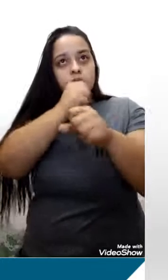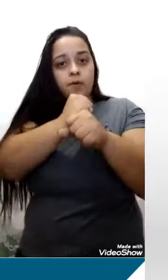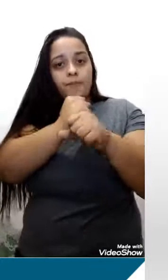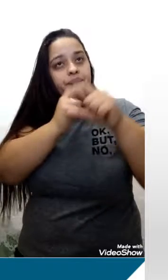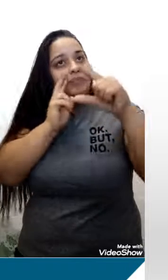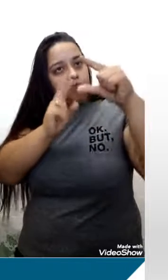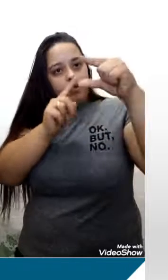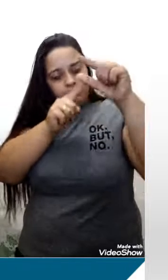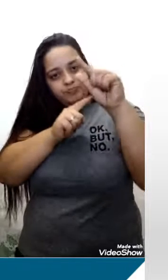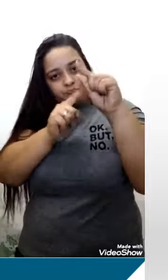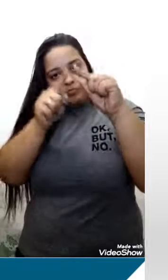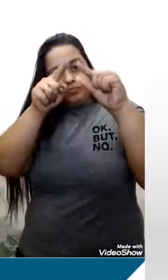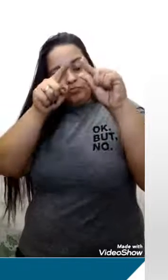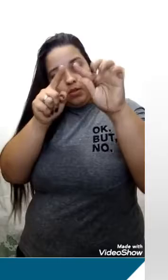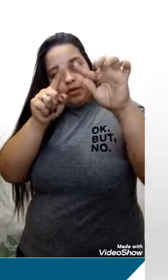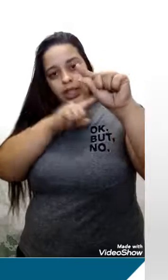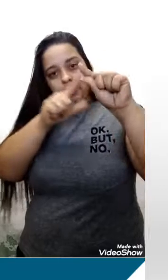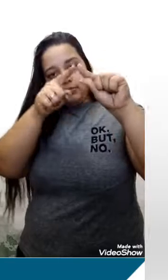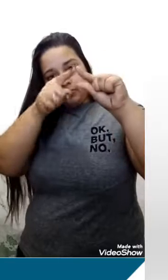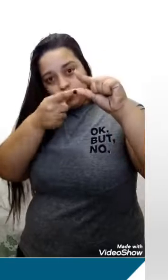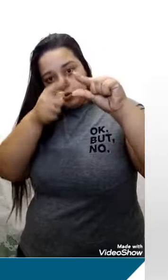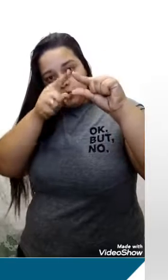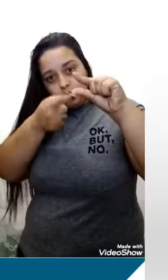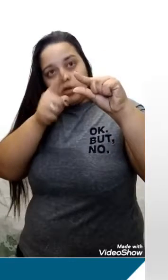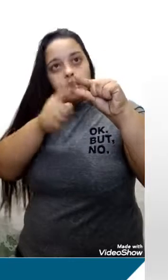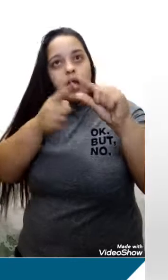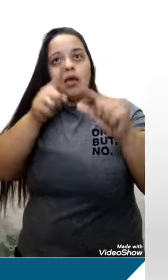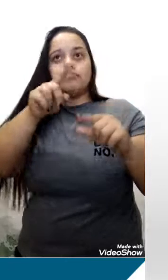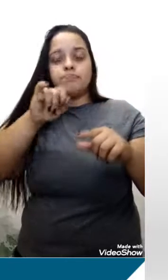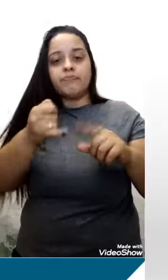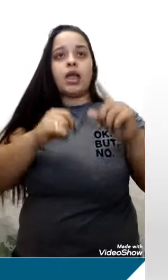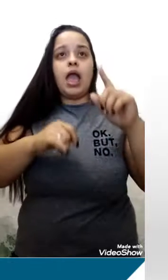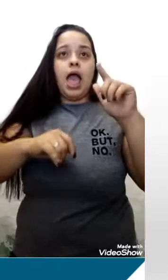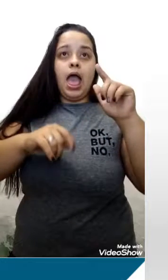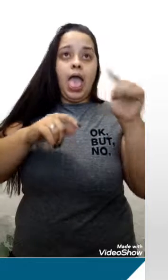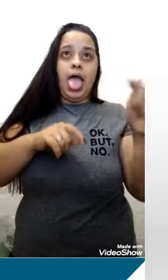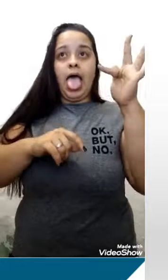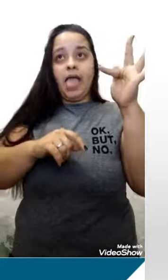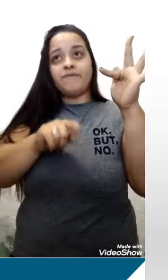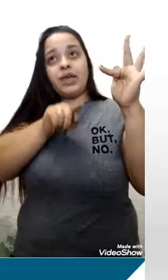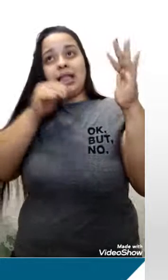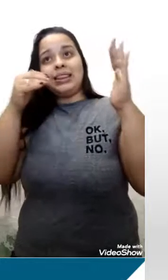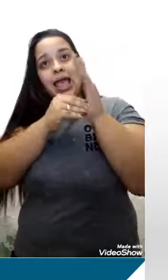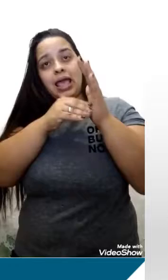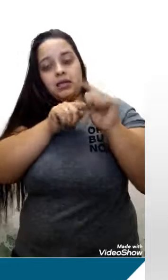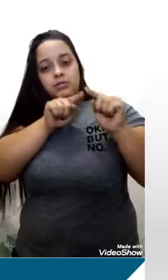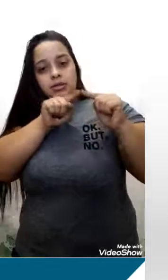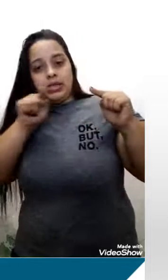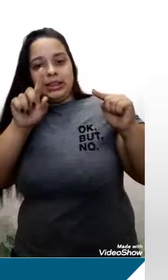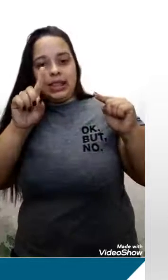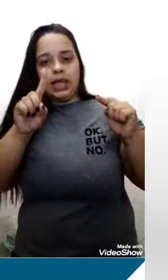ângulo entre a força F e o deslocamento D.